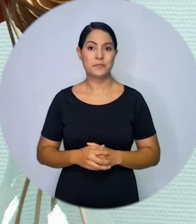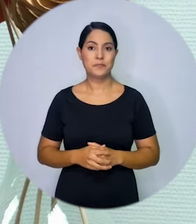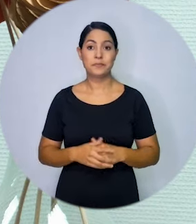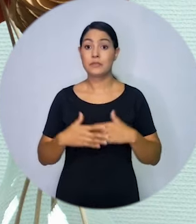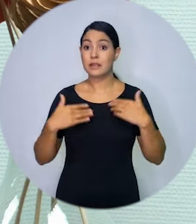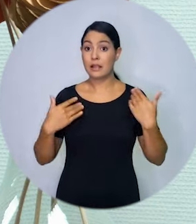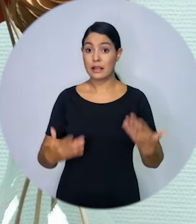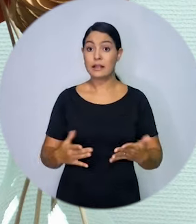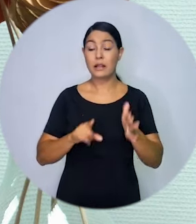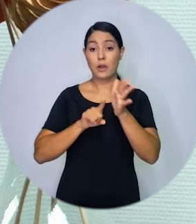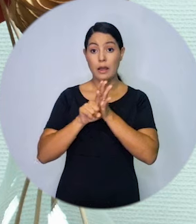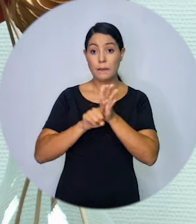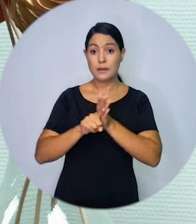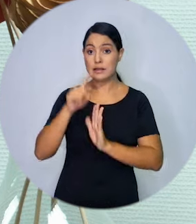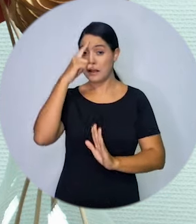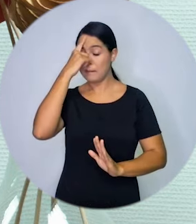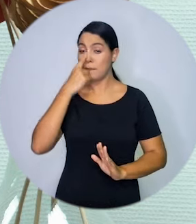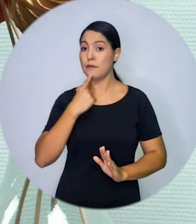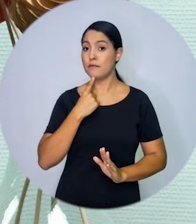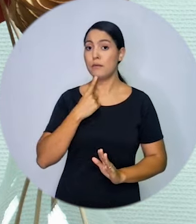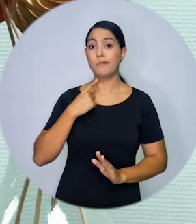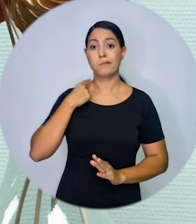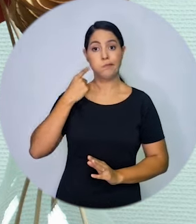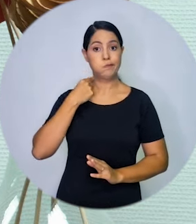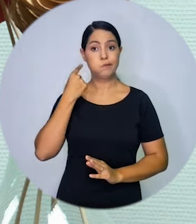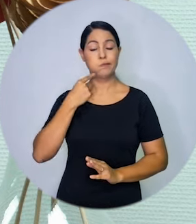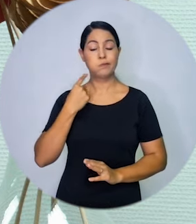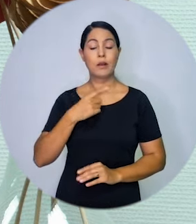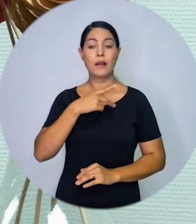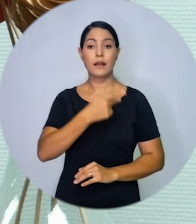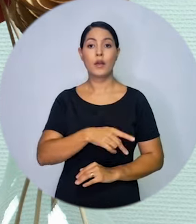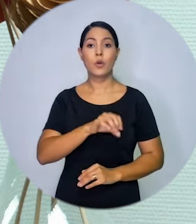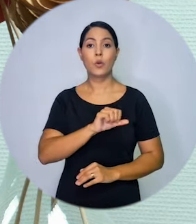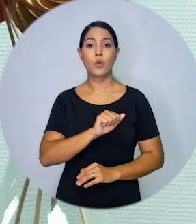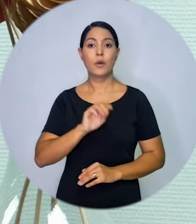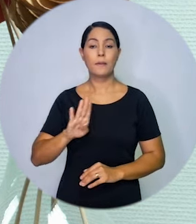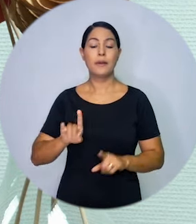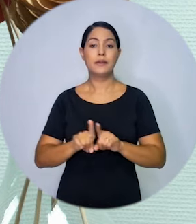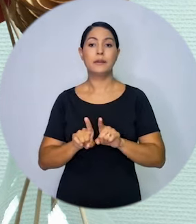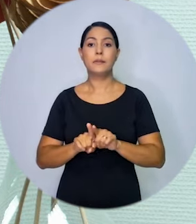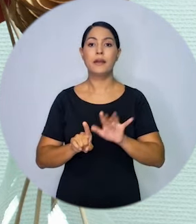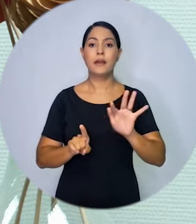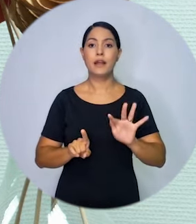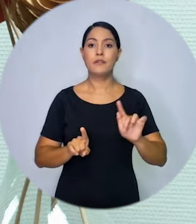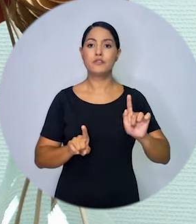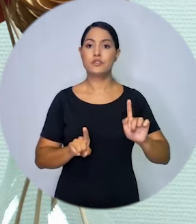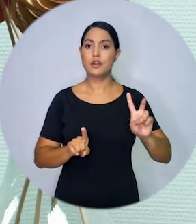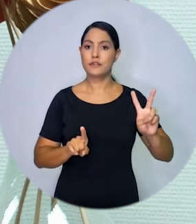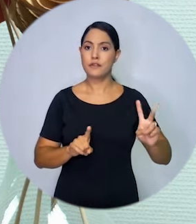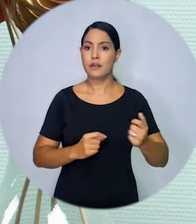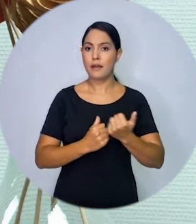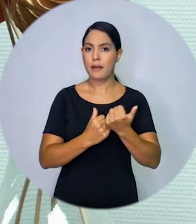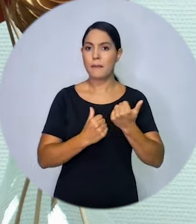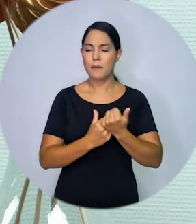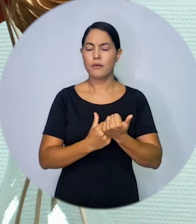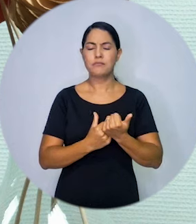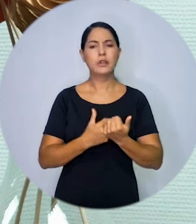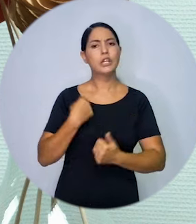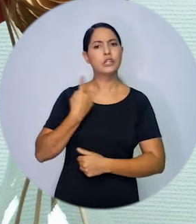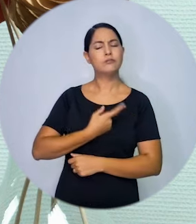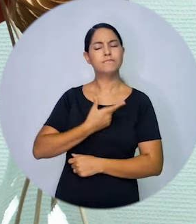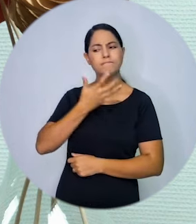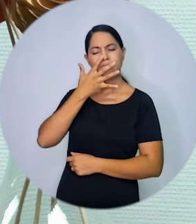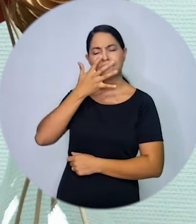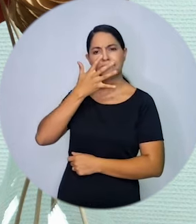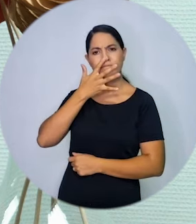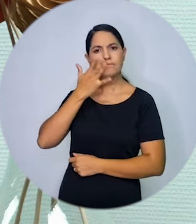pesquisa Perfil ADV, realizada pela OAB, com a contribuição da FGV, é de extrema importância para que